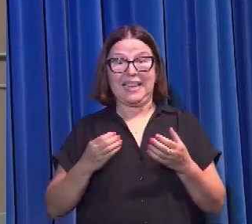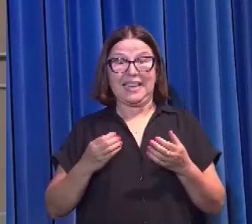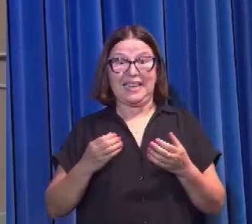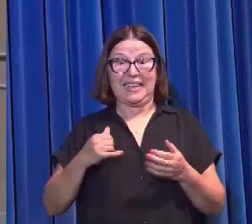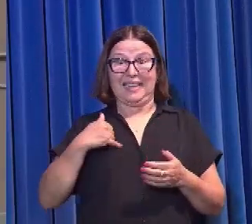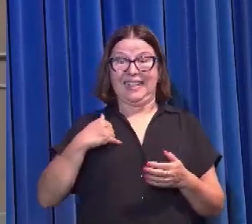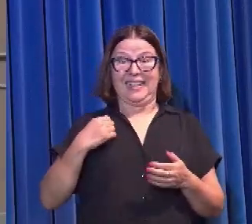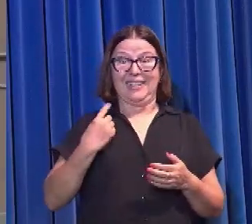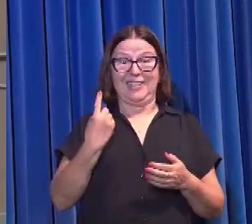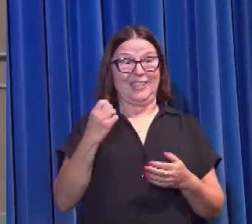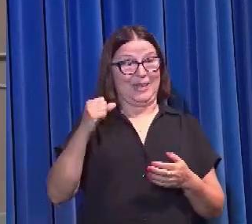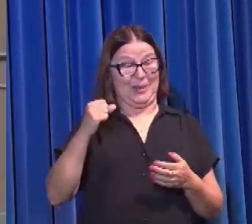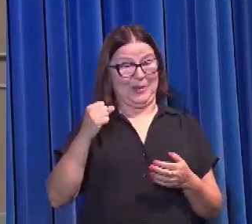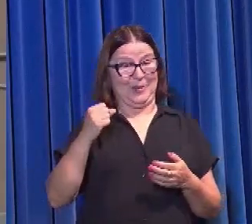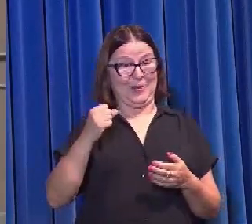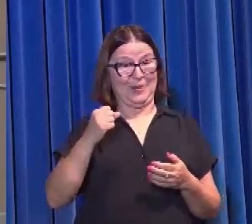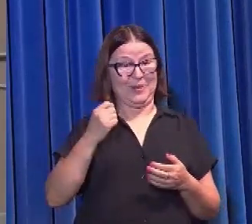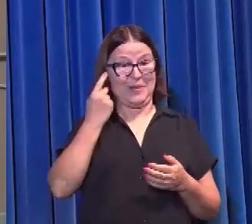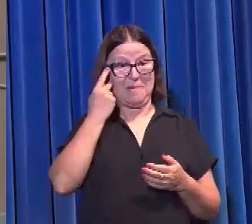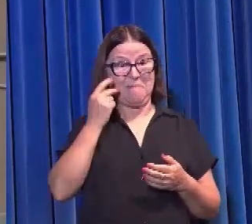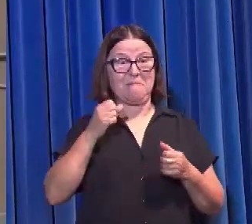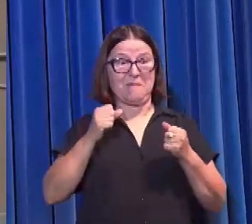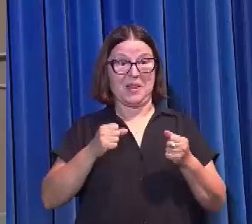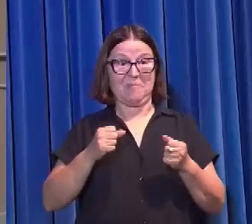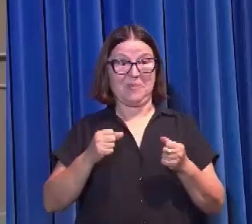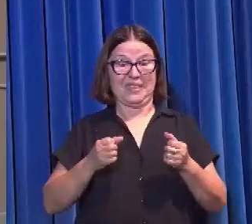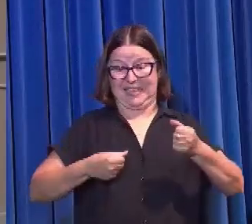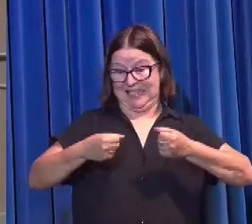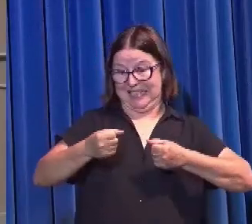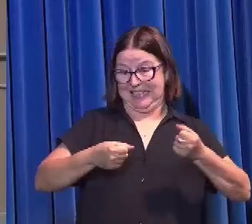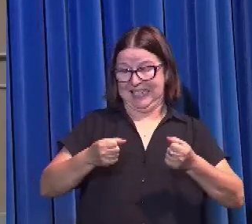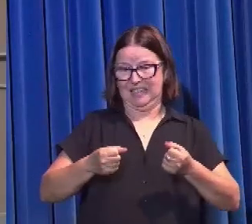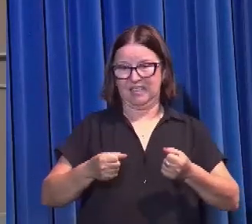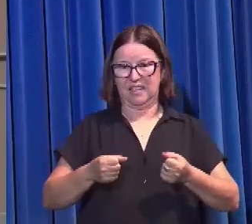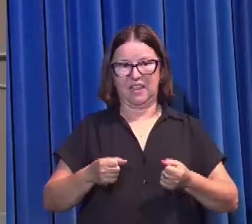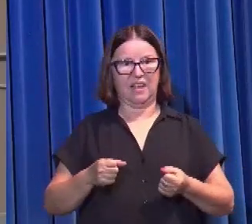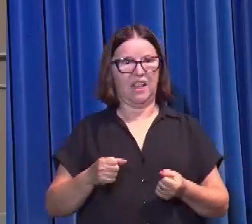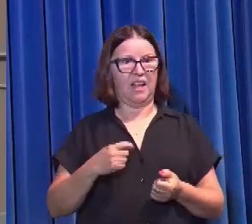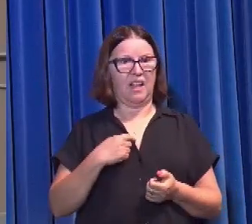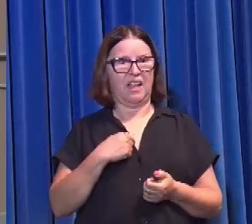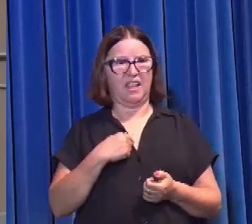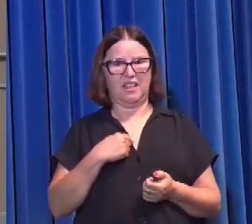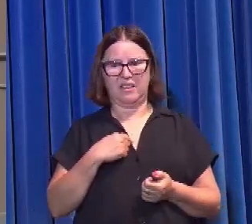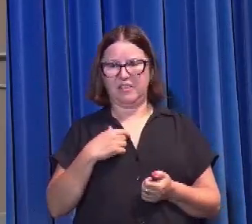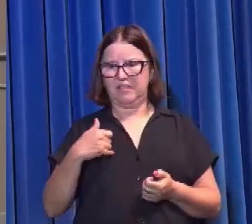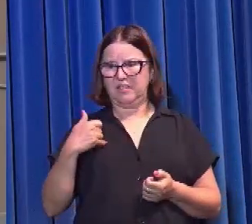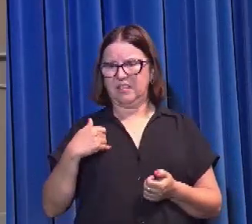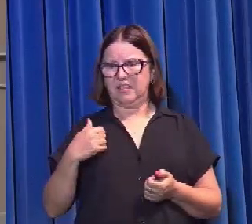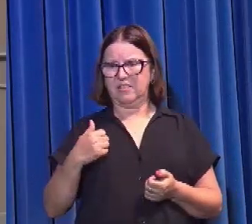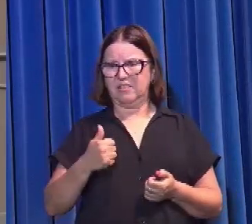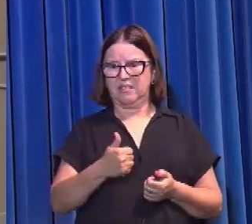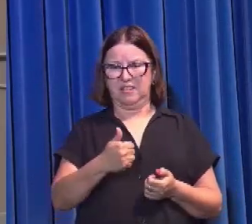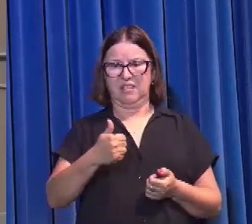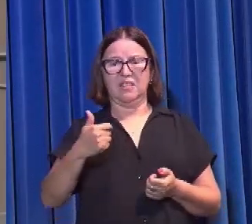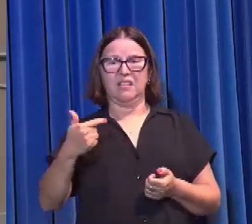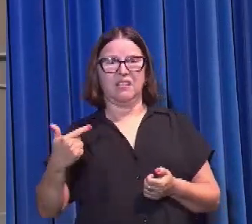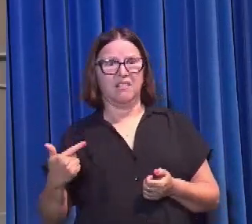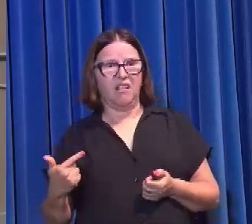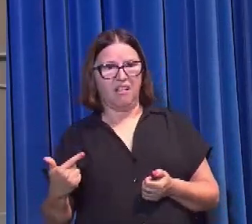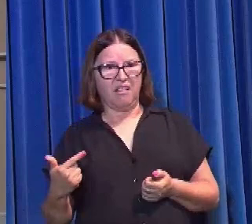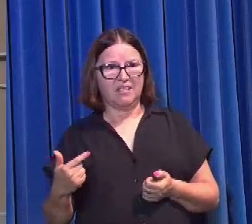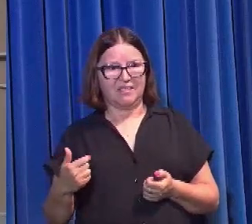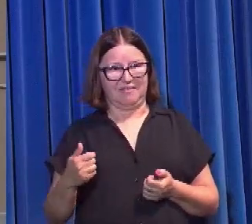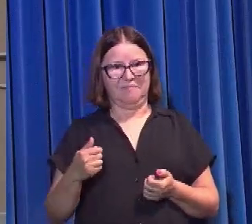carteira. Eu só tinha 12. Faltava 6 anos ainda. Então eu tive que ter muita paciência até eu fazer 18 anos.